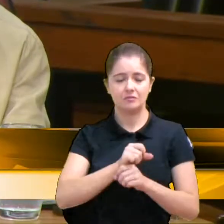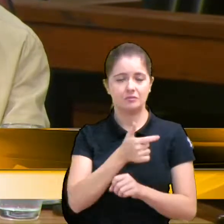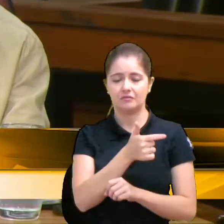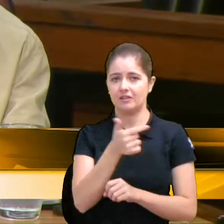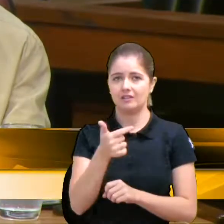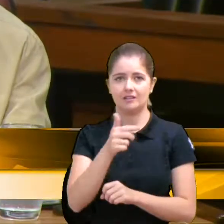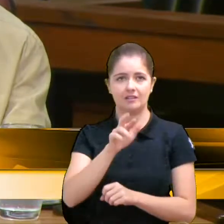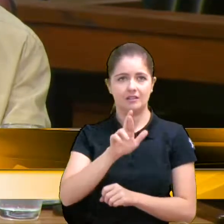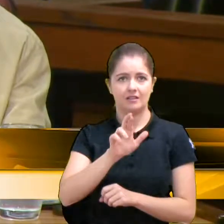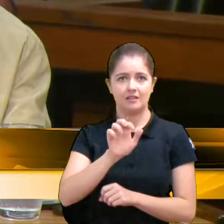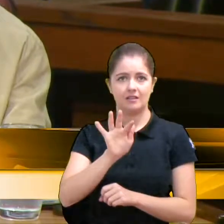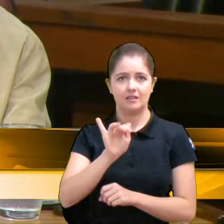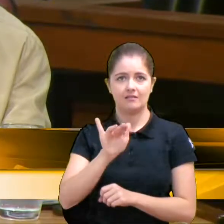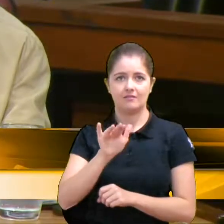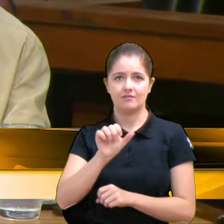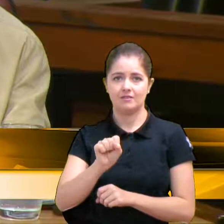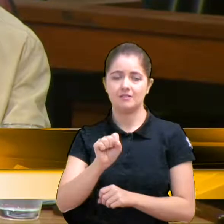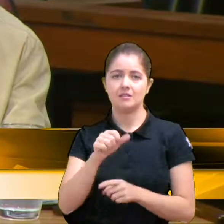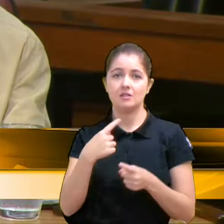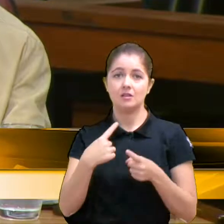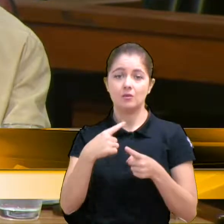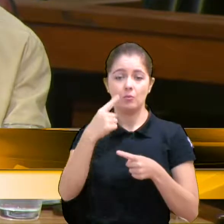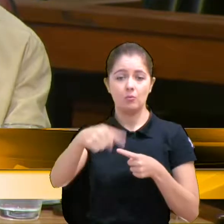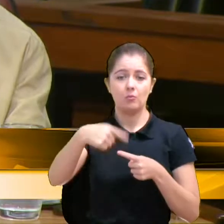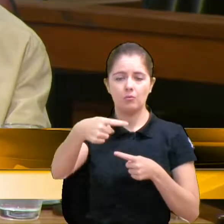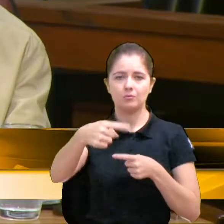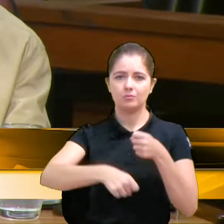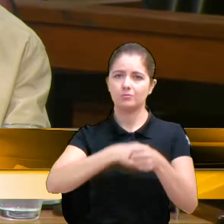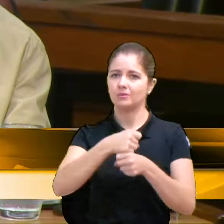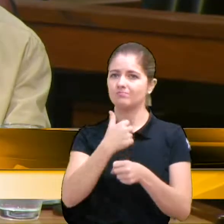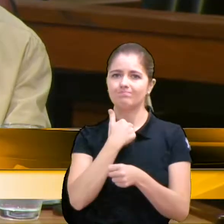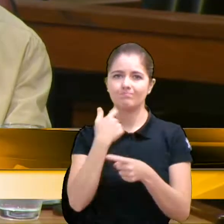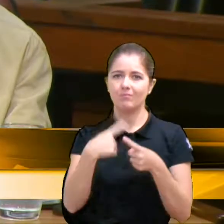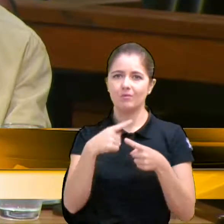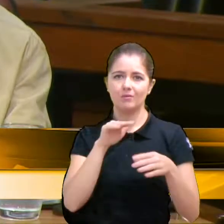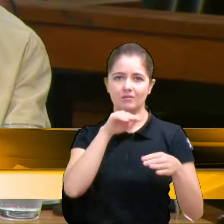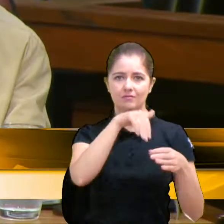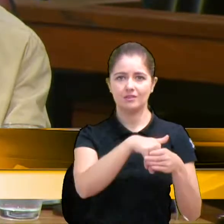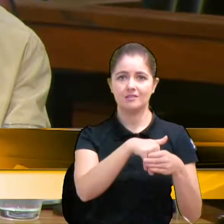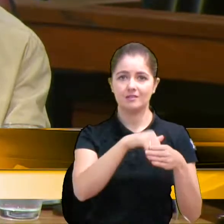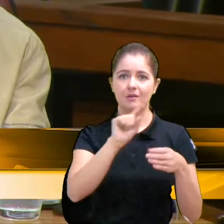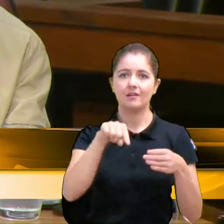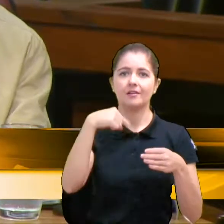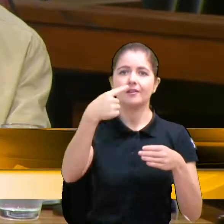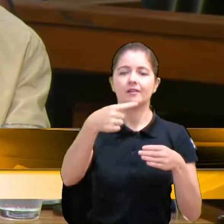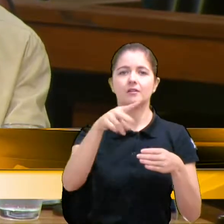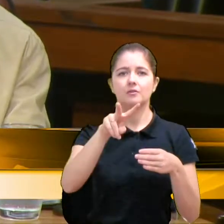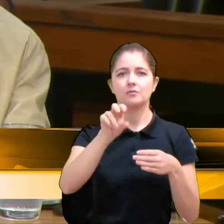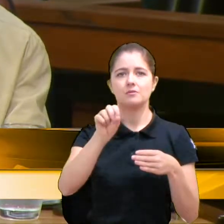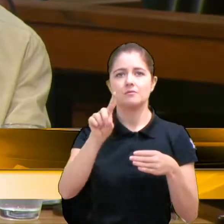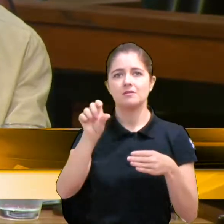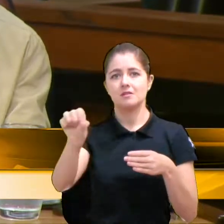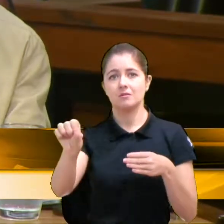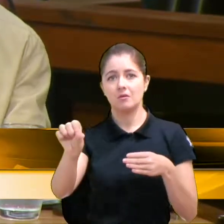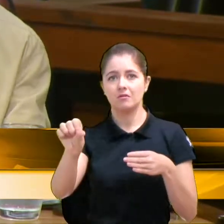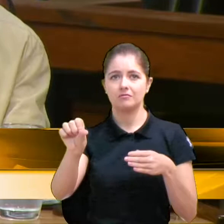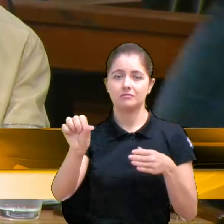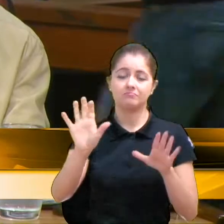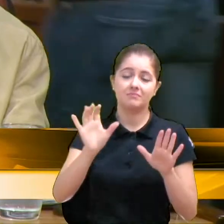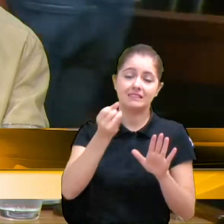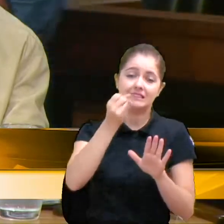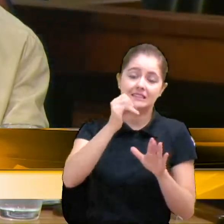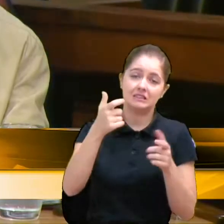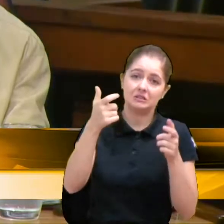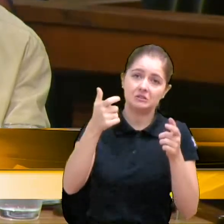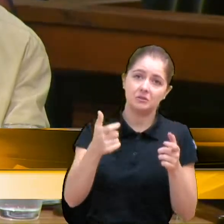ano que vem não é permitido, porque é ano de eleição, e aí fica para 2019, quem sabe com muita sorte a